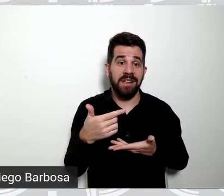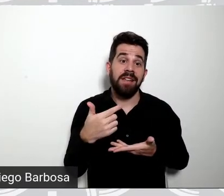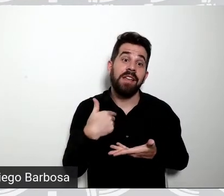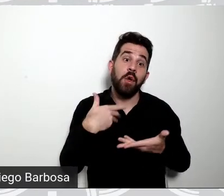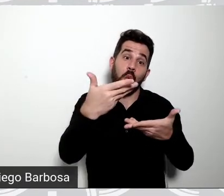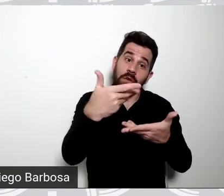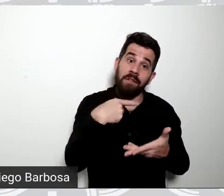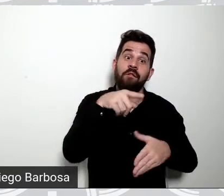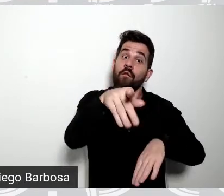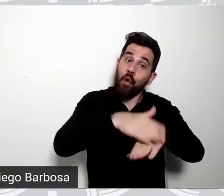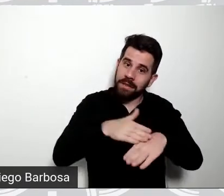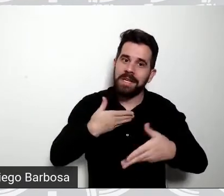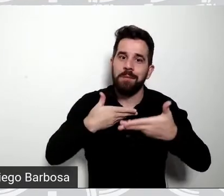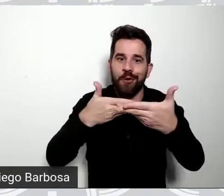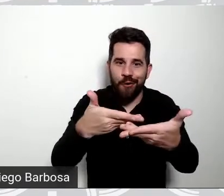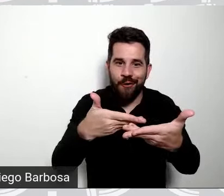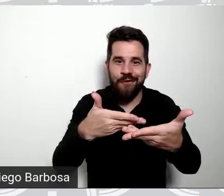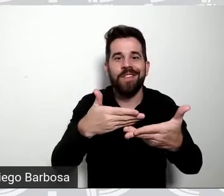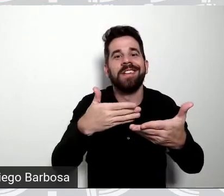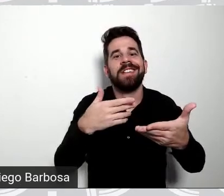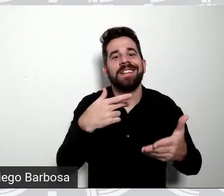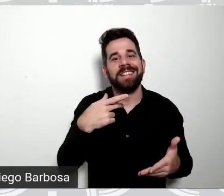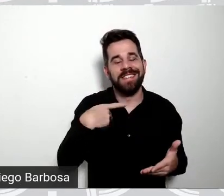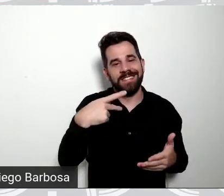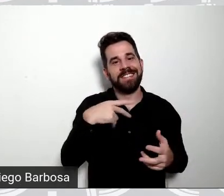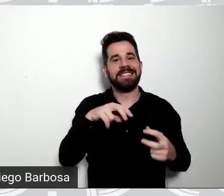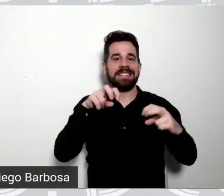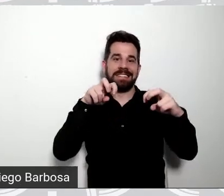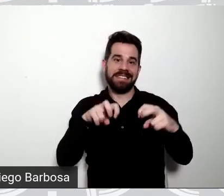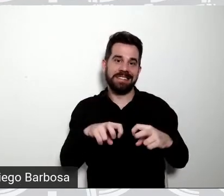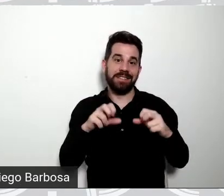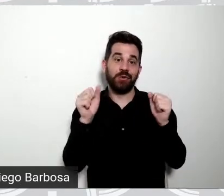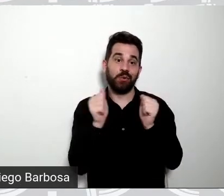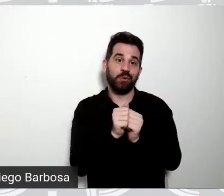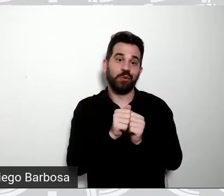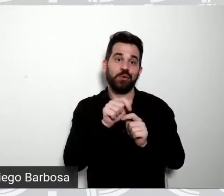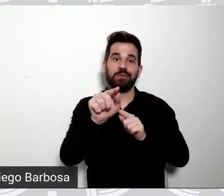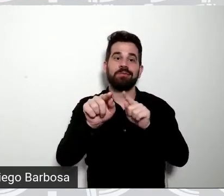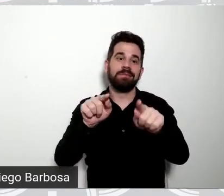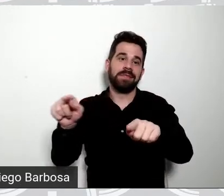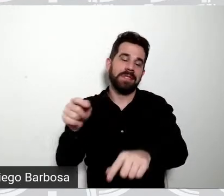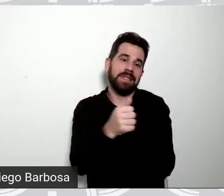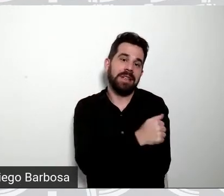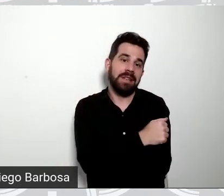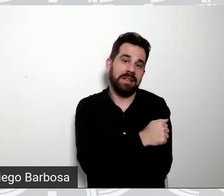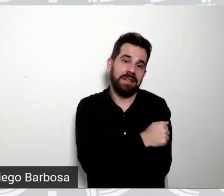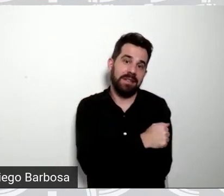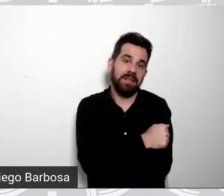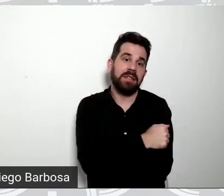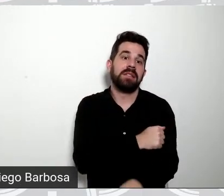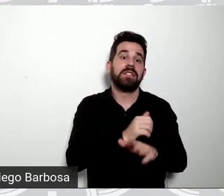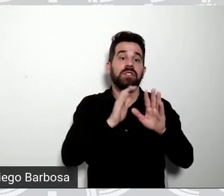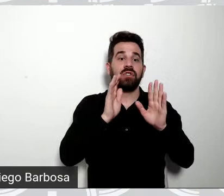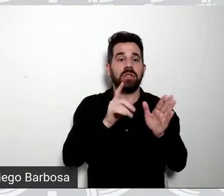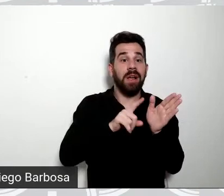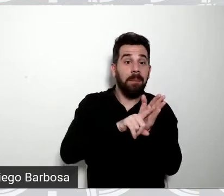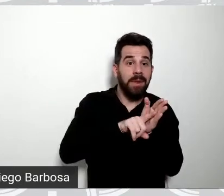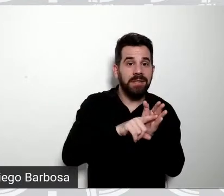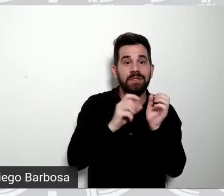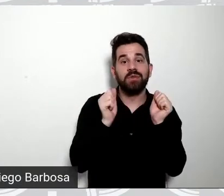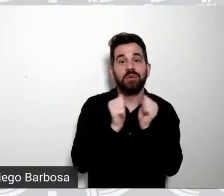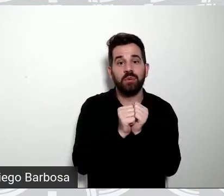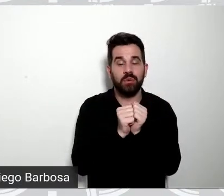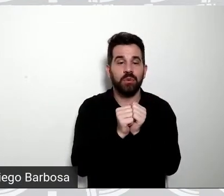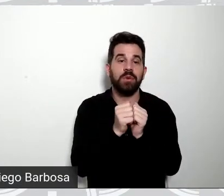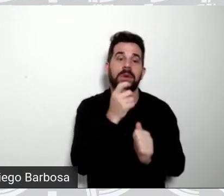convidar. Para a gente sentar com as meninas, né? Com quem nós fizemos essa pesquisa. A